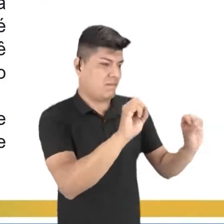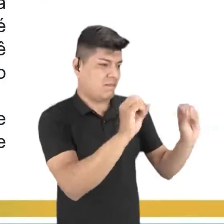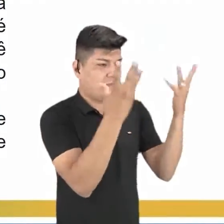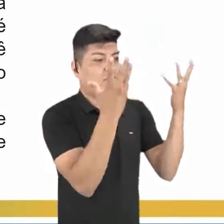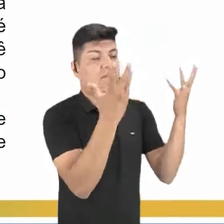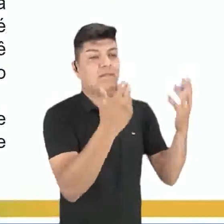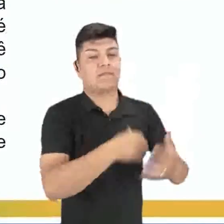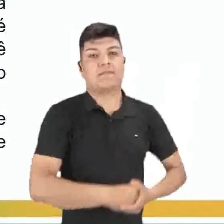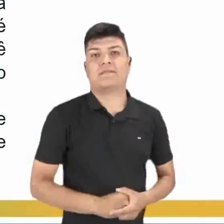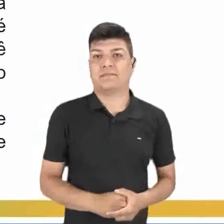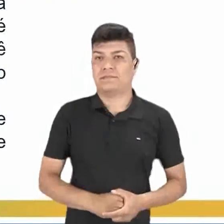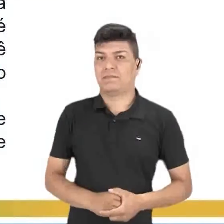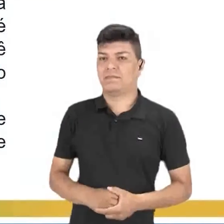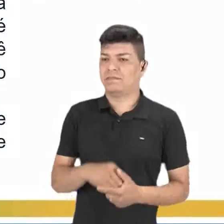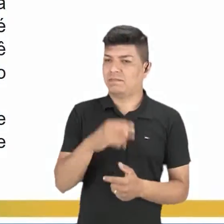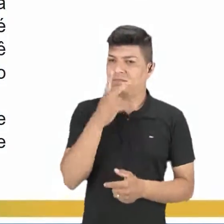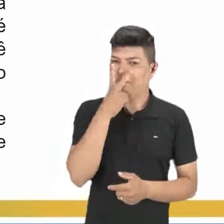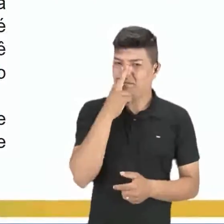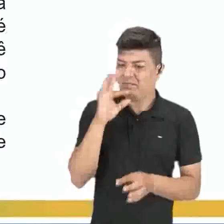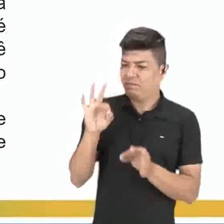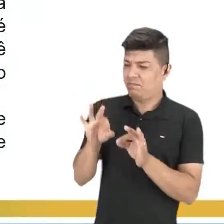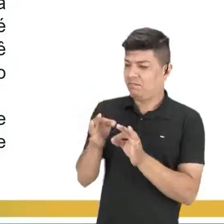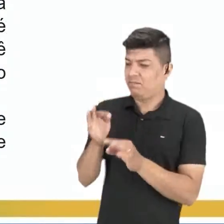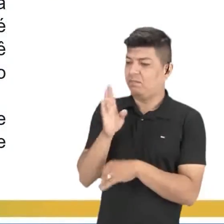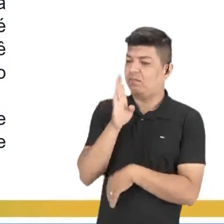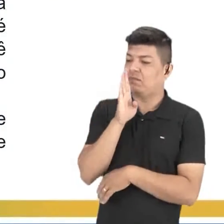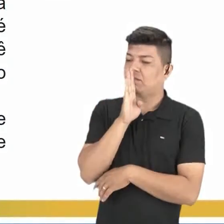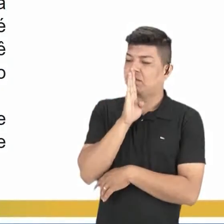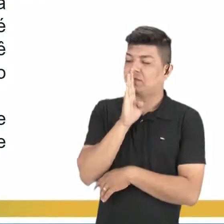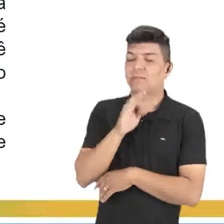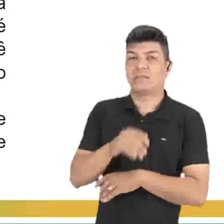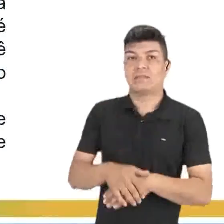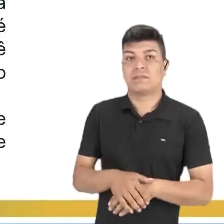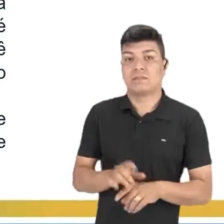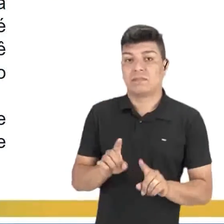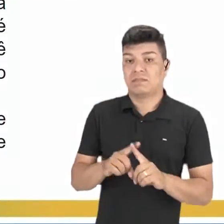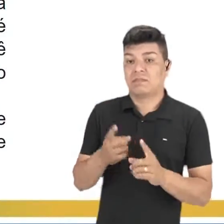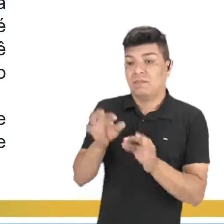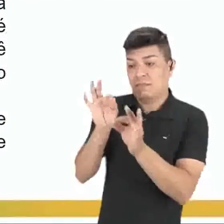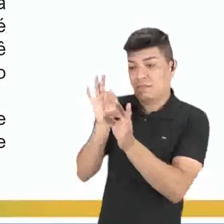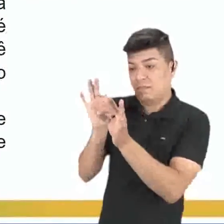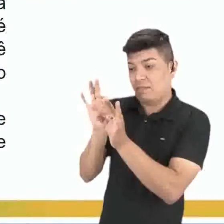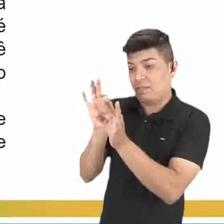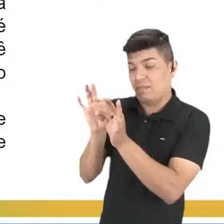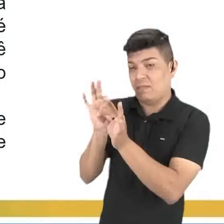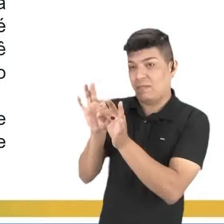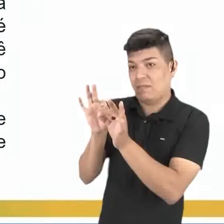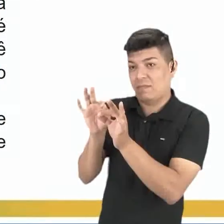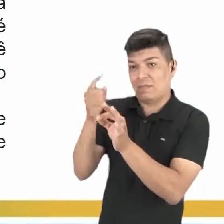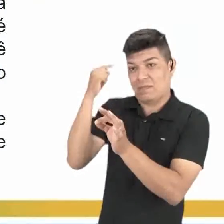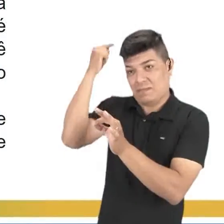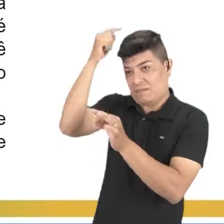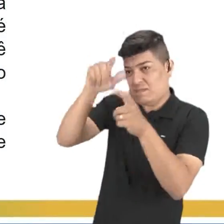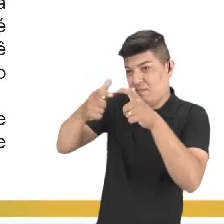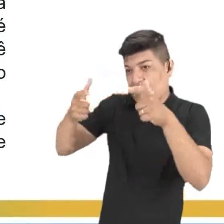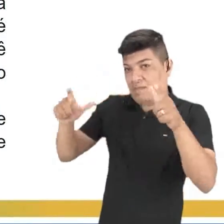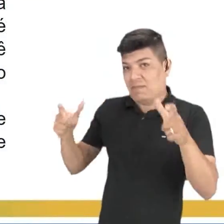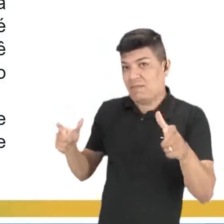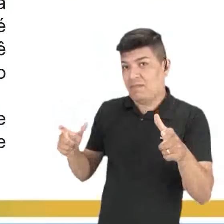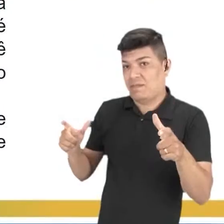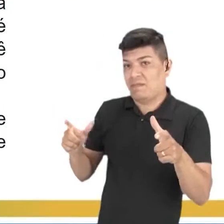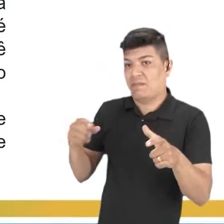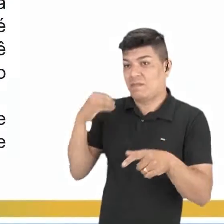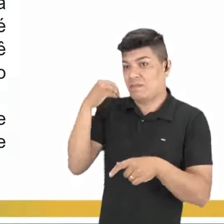lá. Parece que a agulha não disse nada, mas um alfinete de cabeça grande, não menor